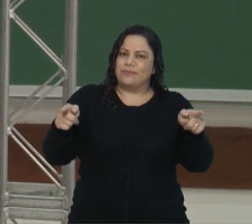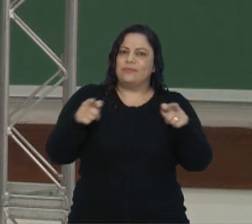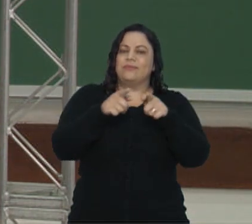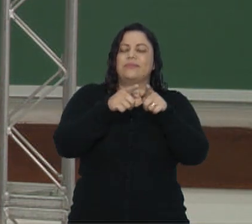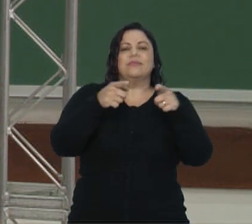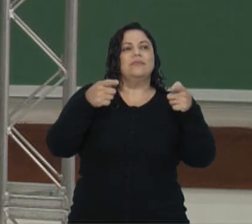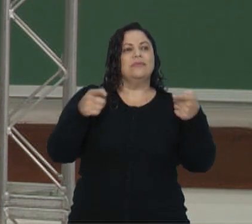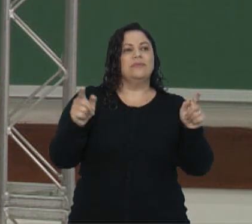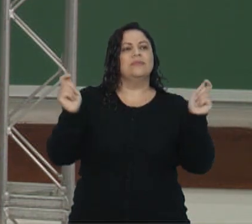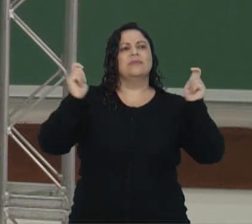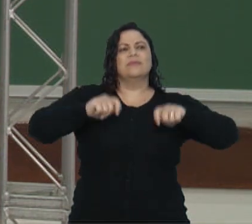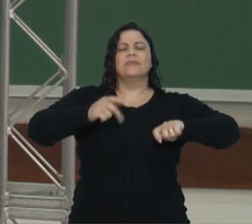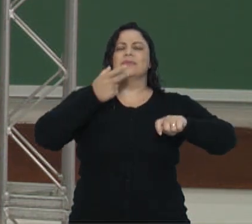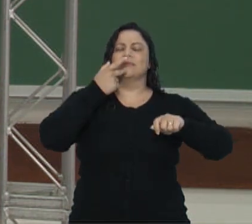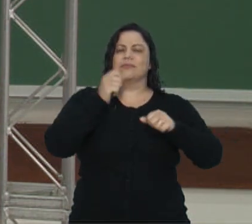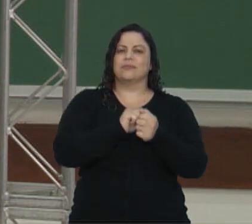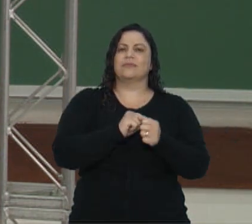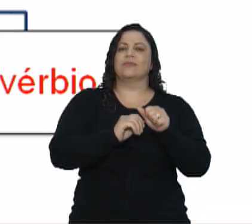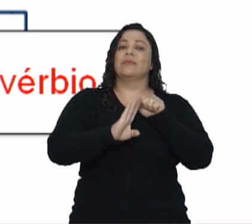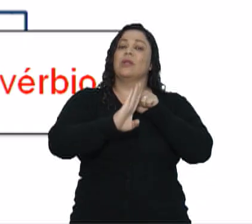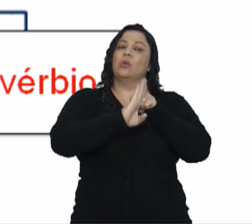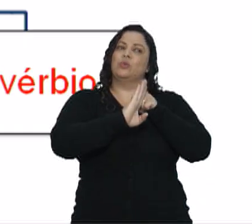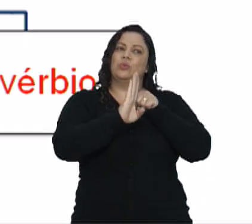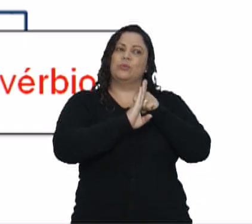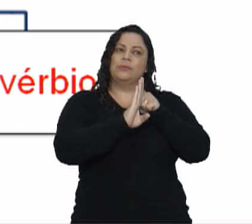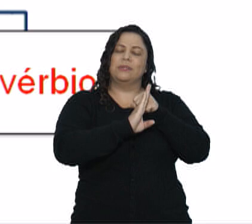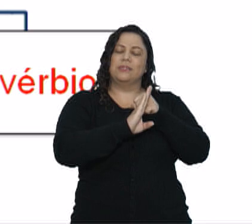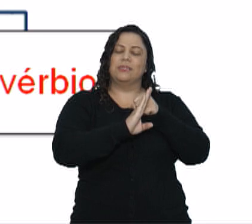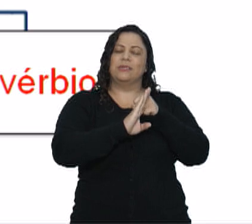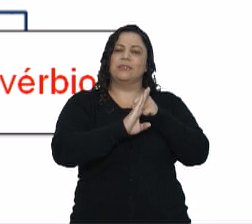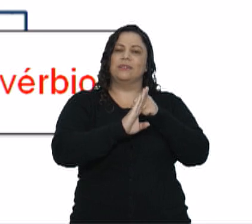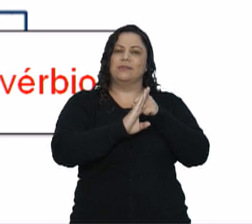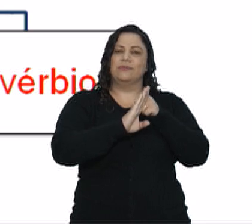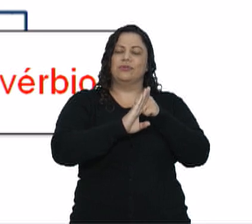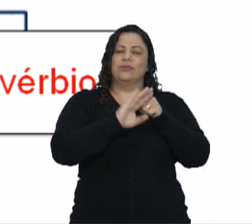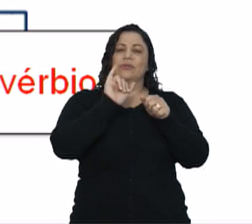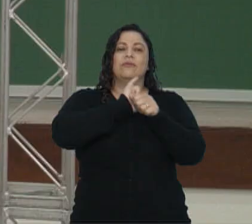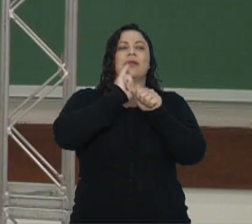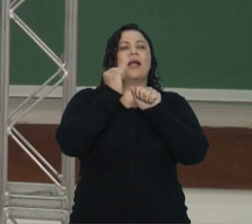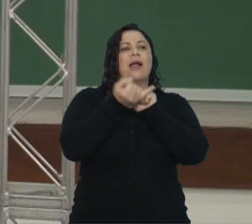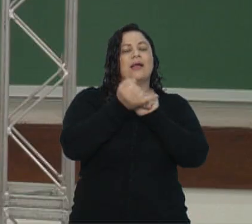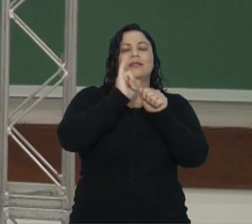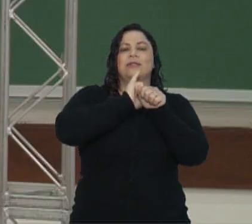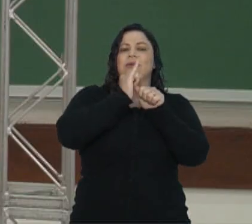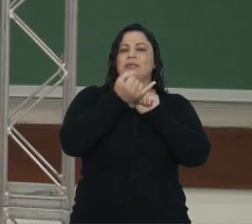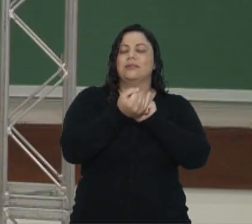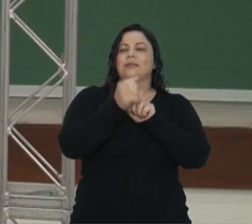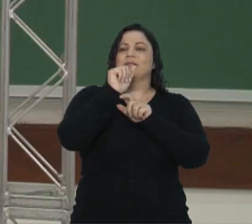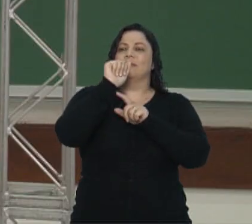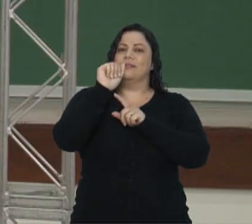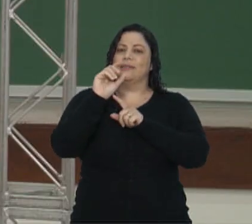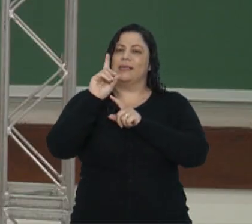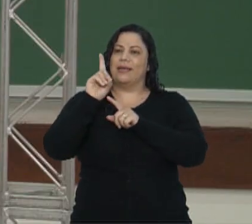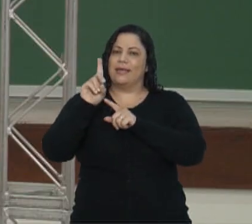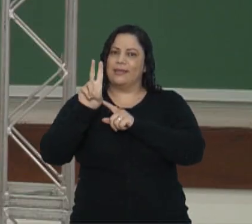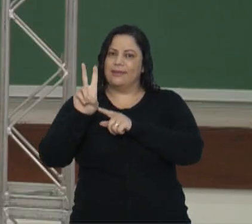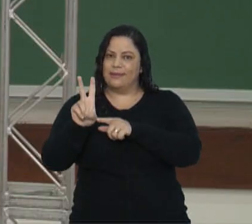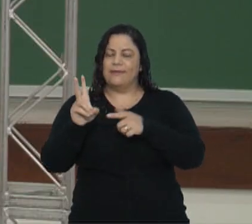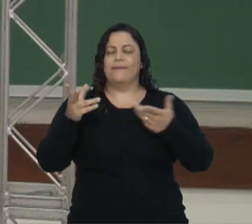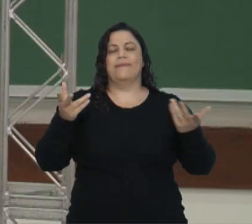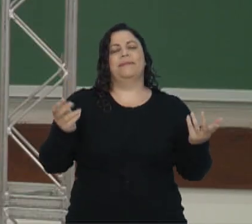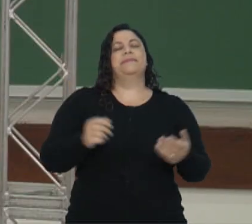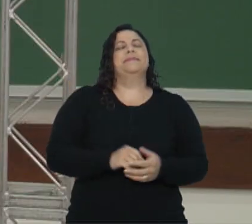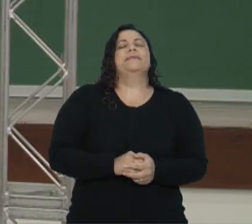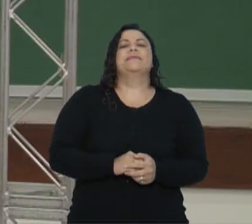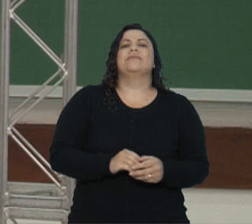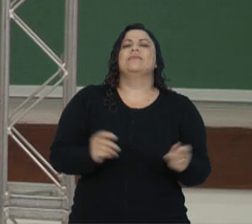falando de quê? De substantivo, adjetivo e de advérbio, certo? Então quando dentro da gramática a gente fala